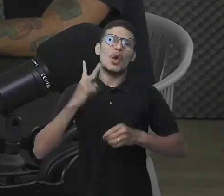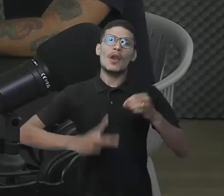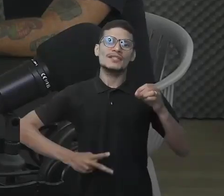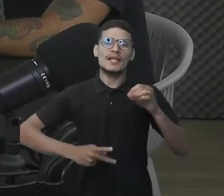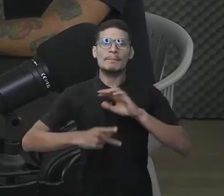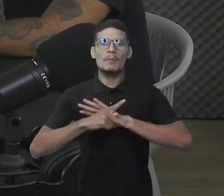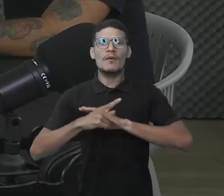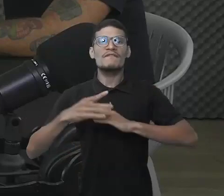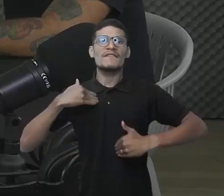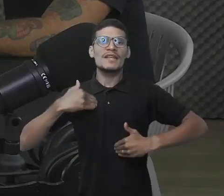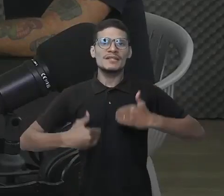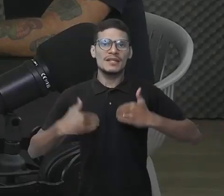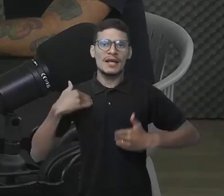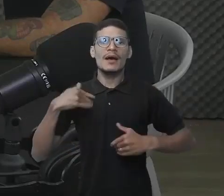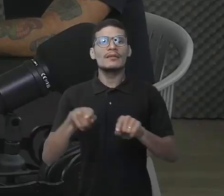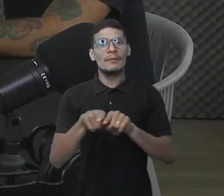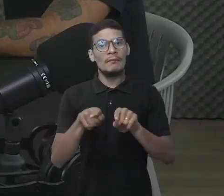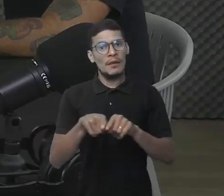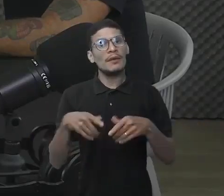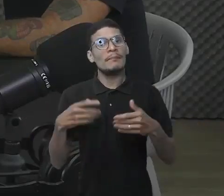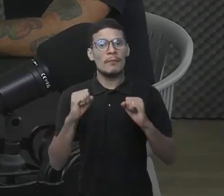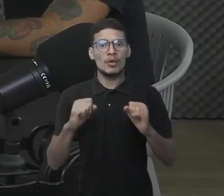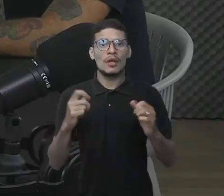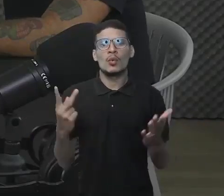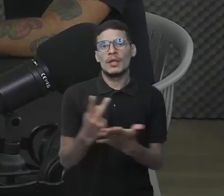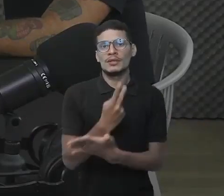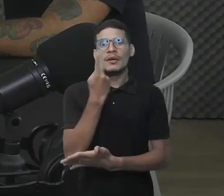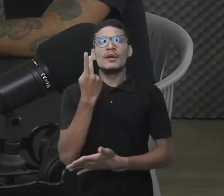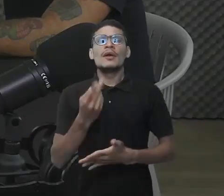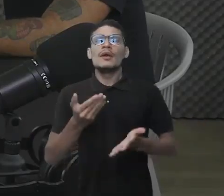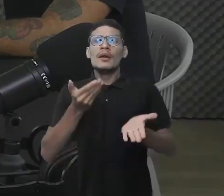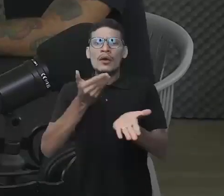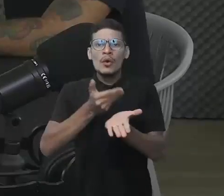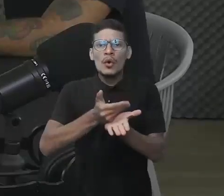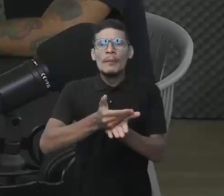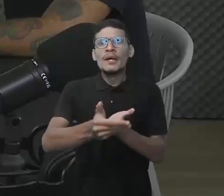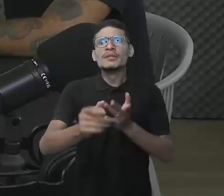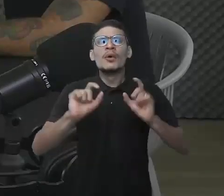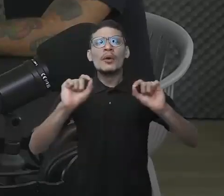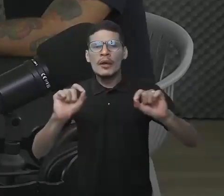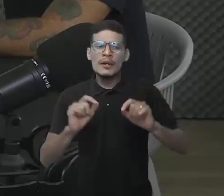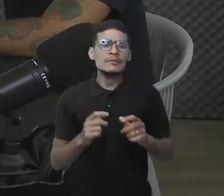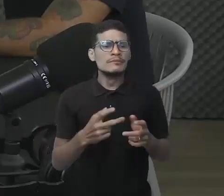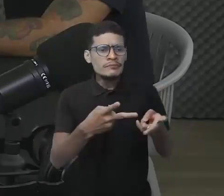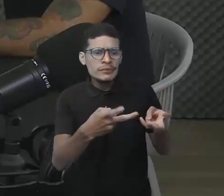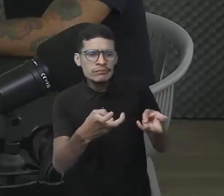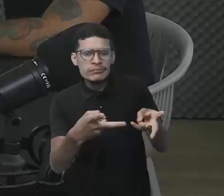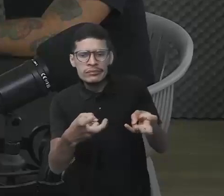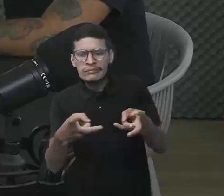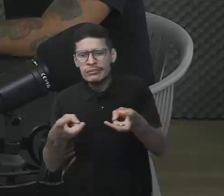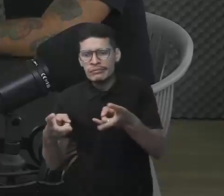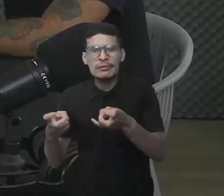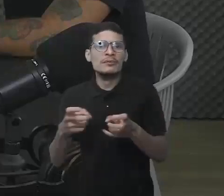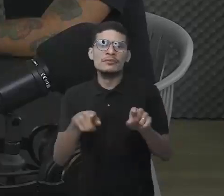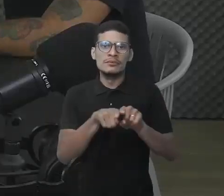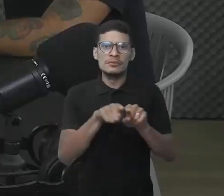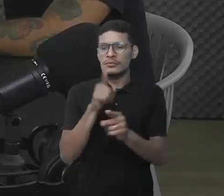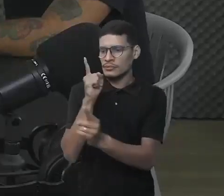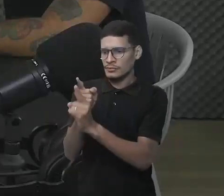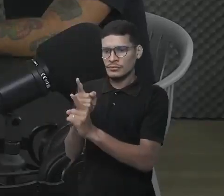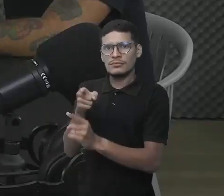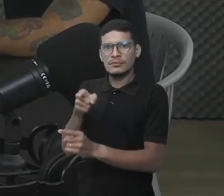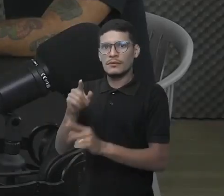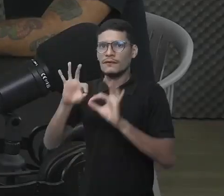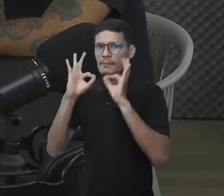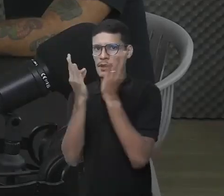algum maltrato físico. E começar a se identificar, conversar com a família,